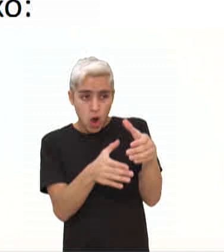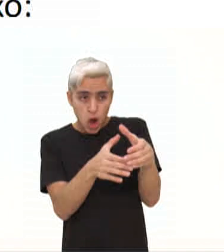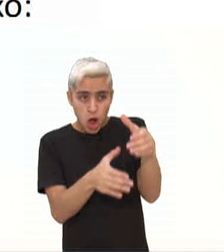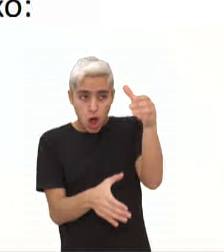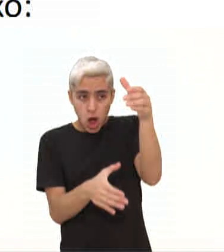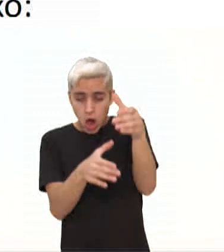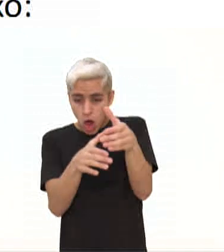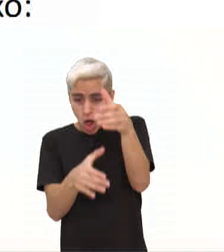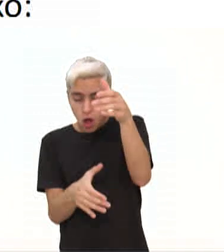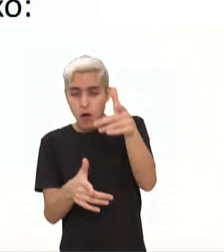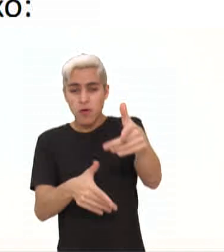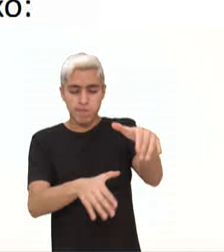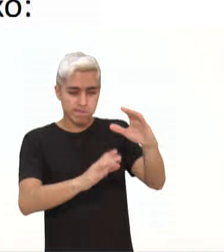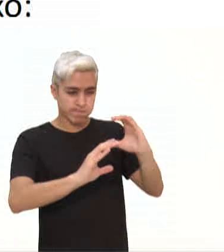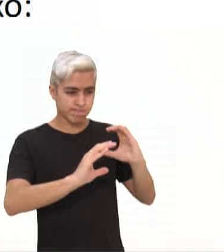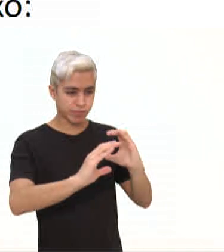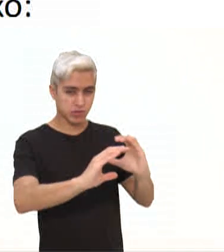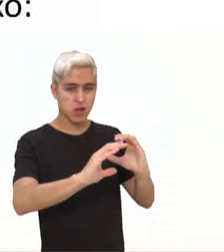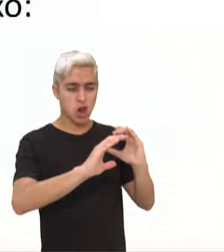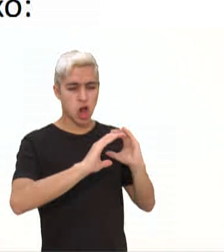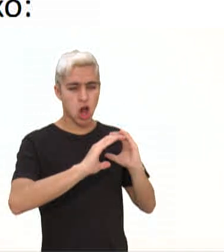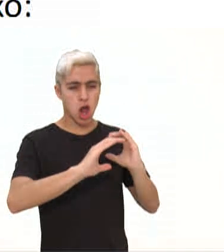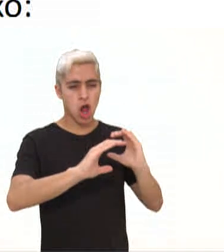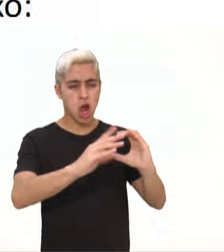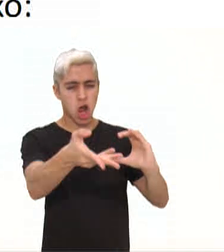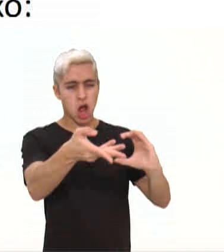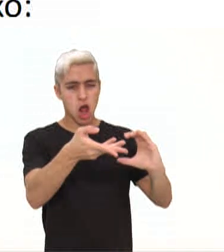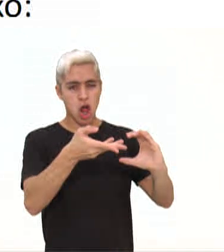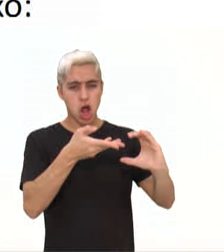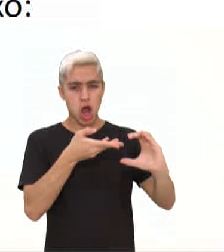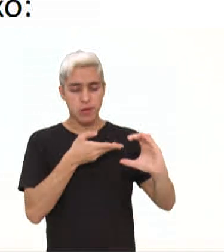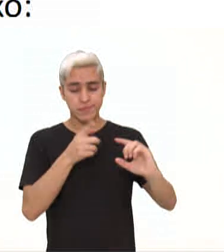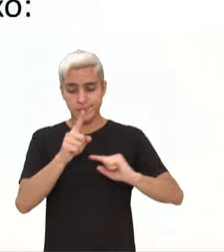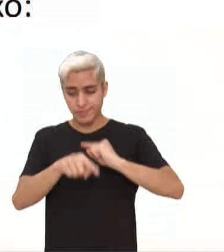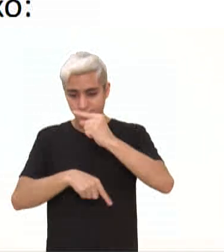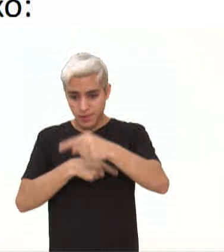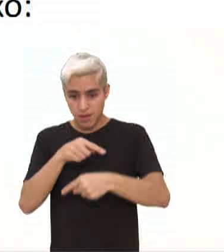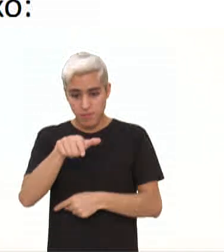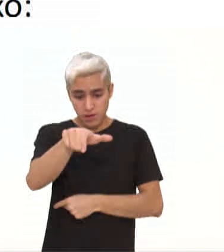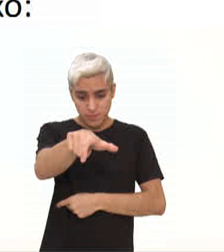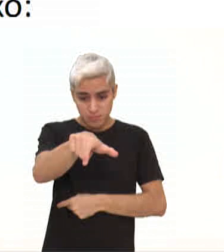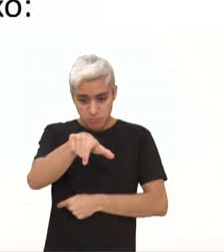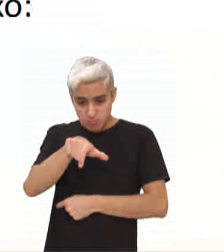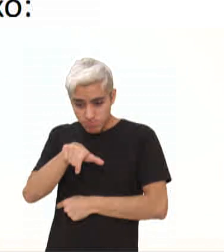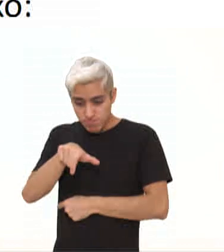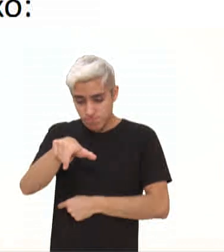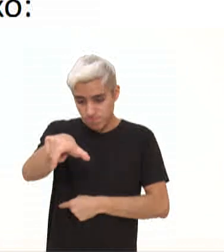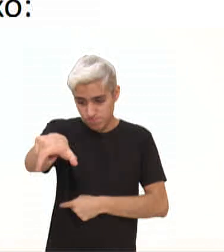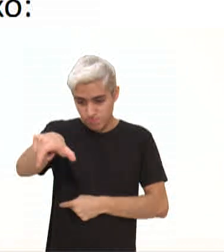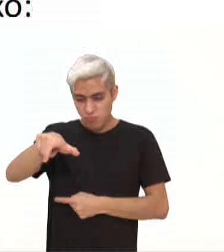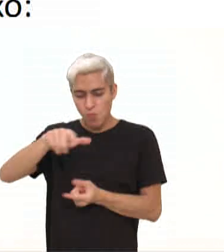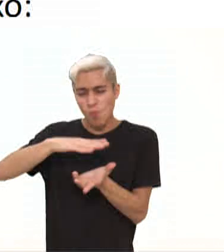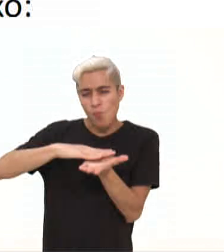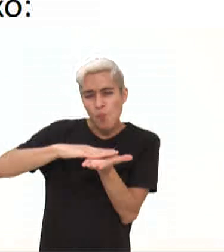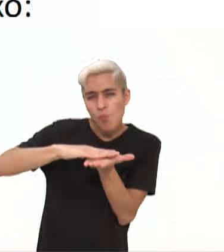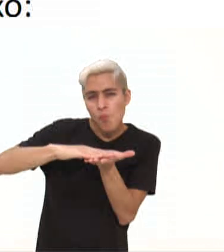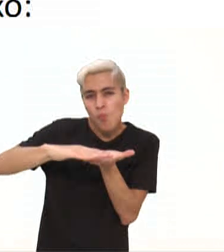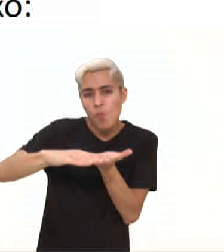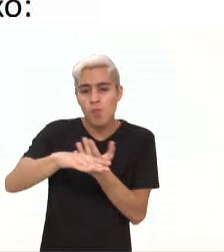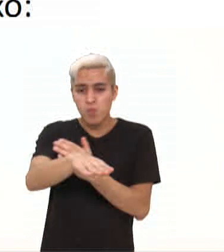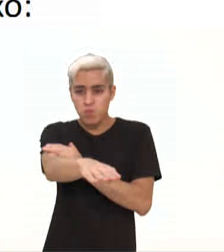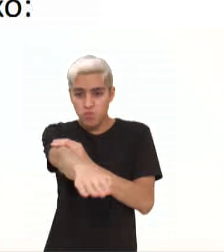vieram lá do meio natural vão ser serradas. Aí depois eu vou ter a transformação daquelas chapas de madeira